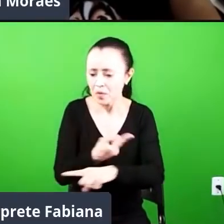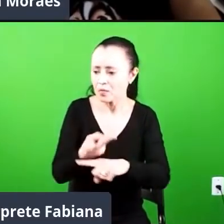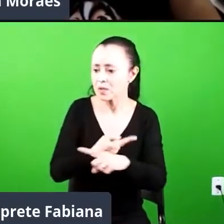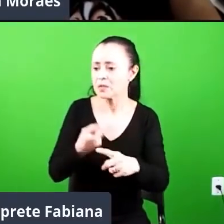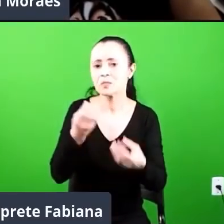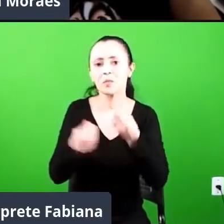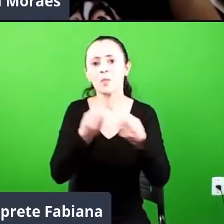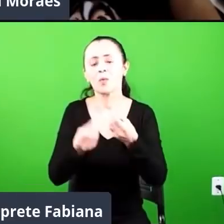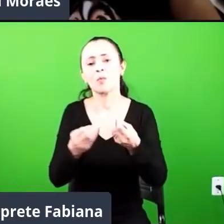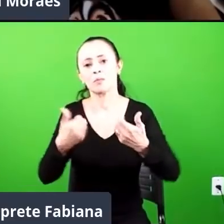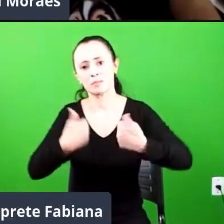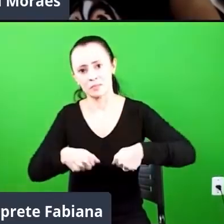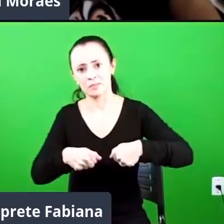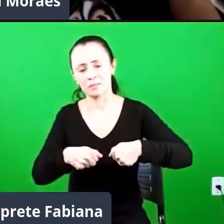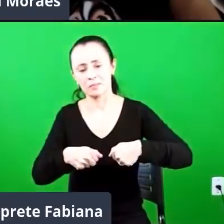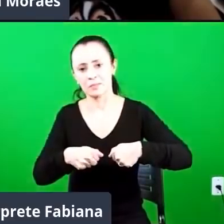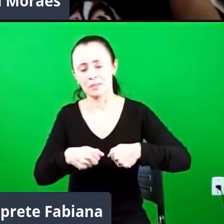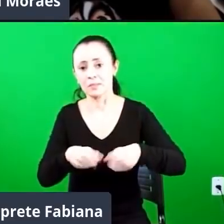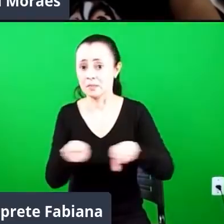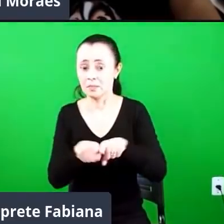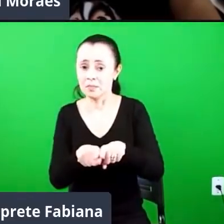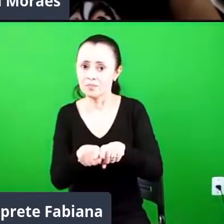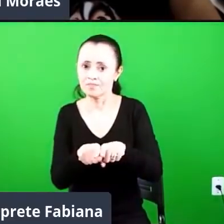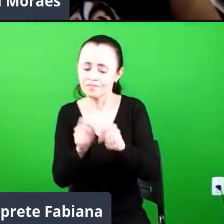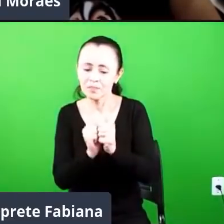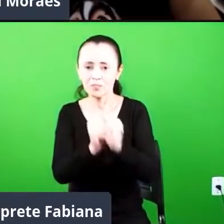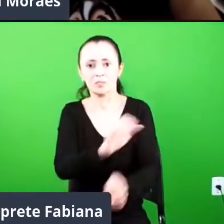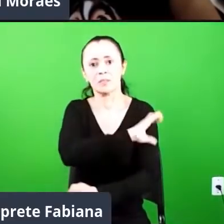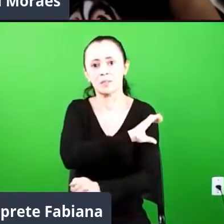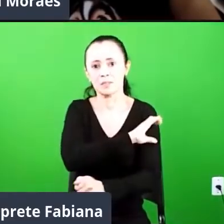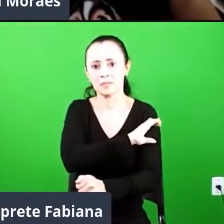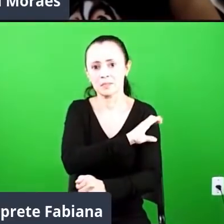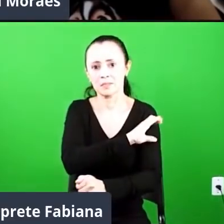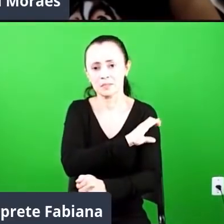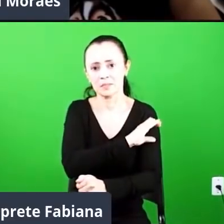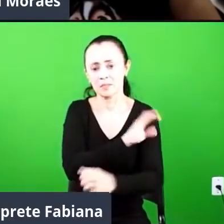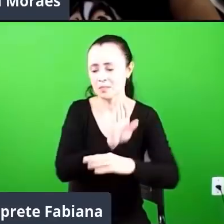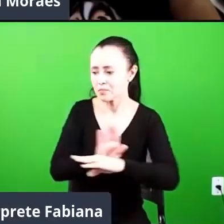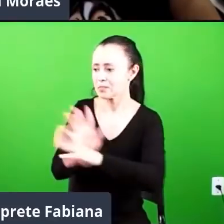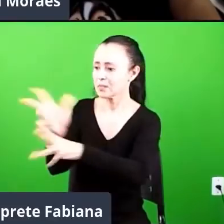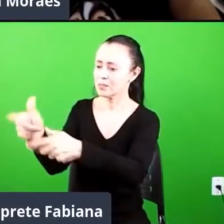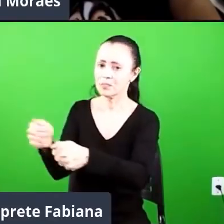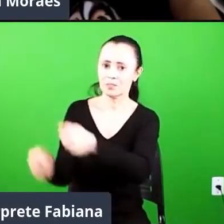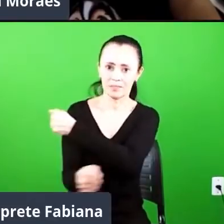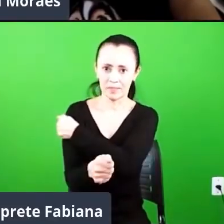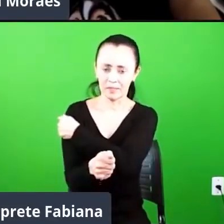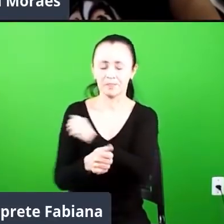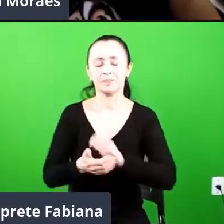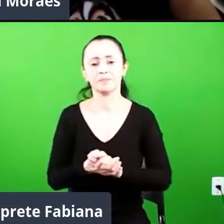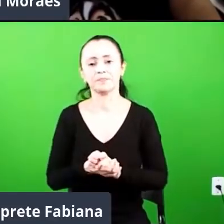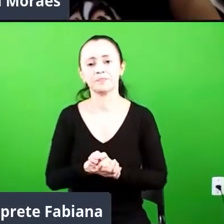com a coordenação, para conseguir atingir todos os meus alunos. Um ponto muito importante a